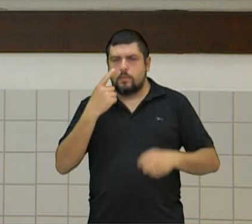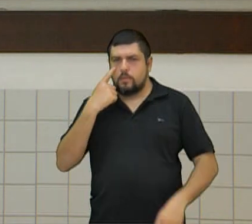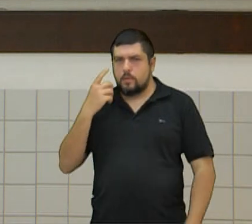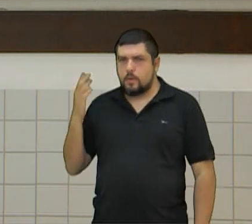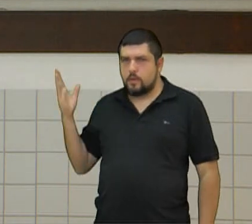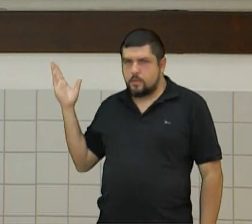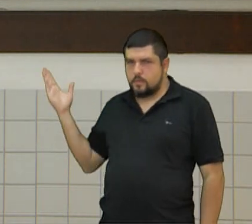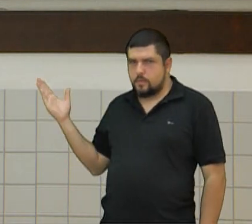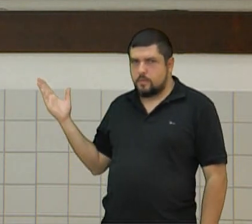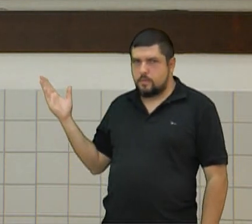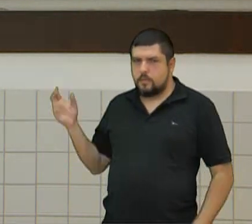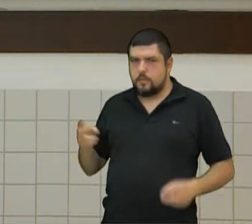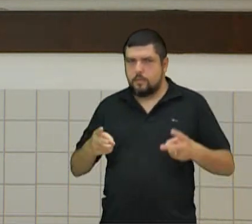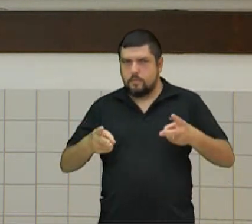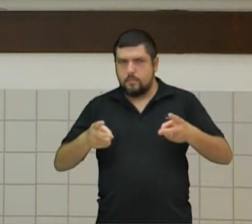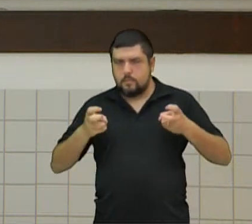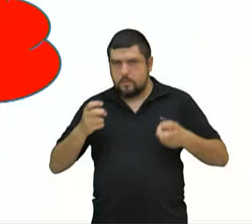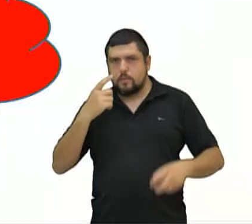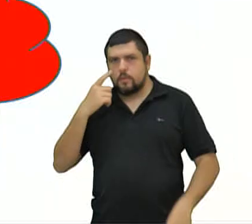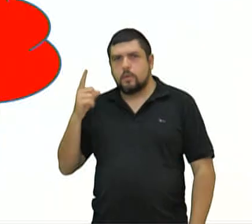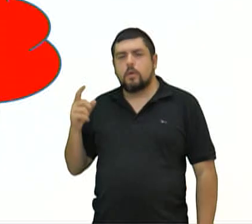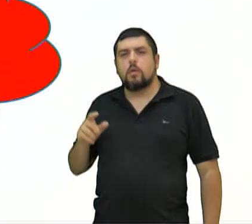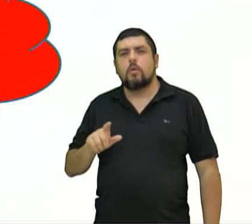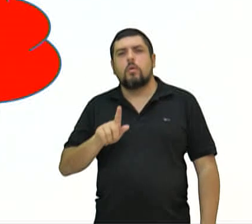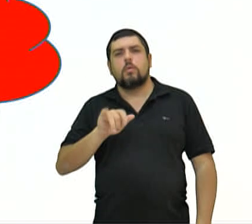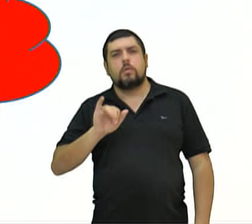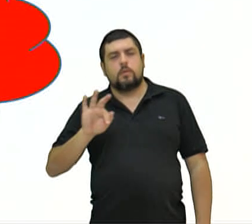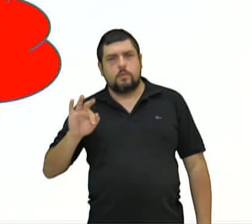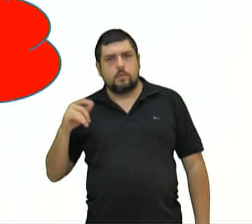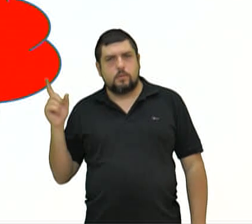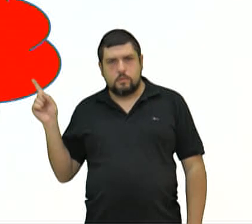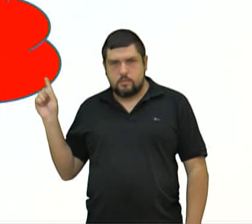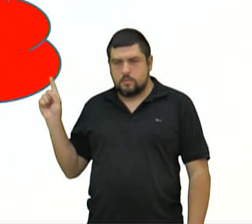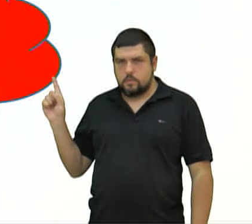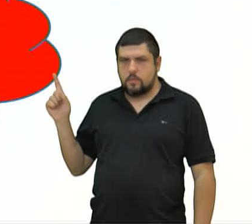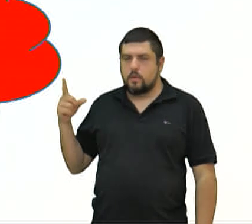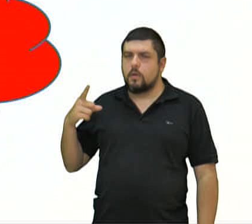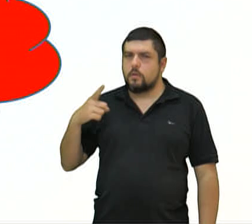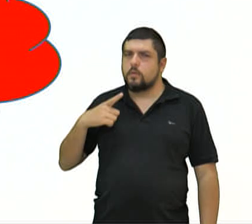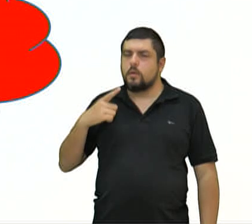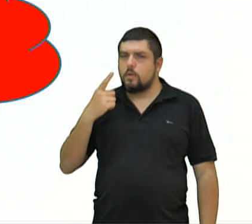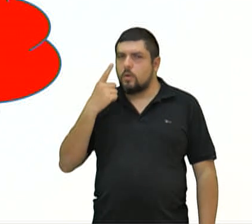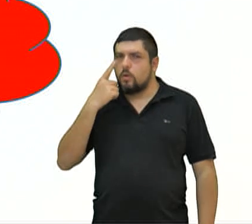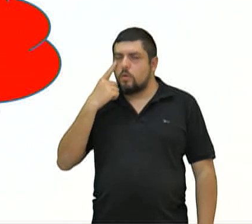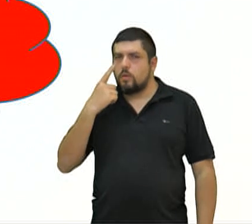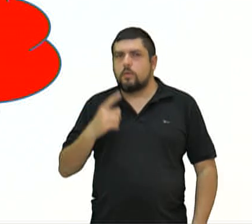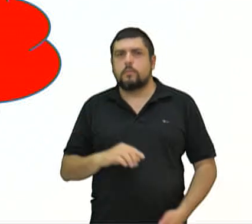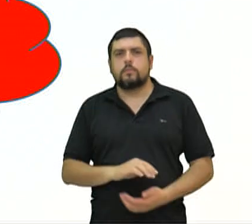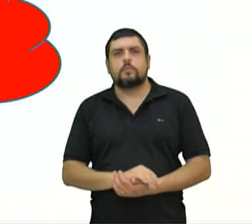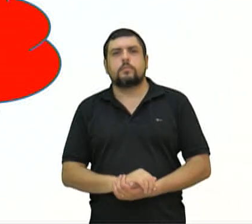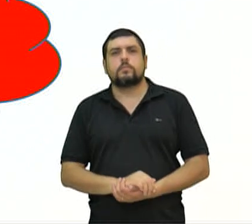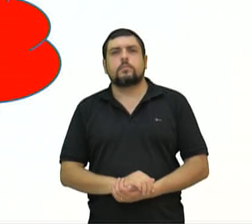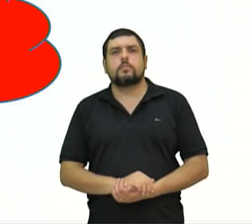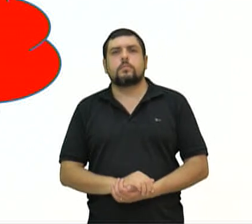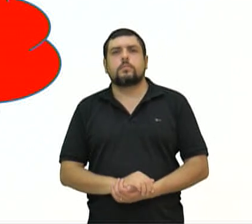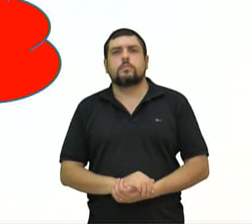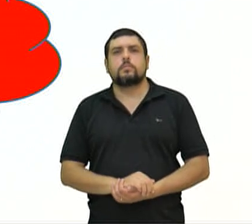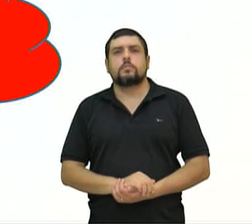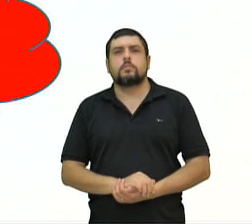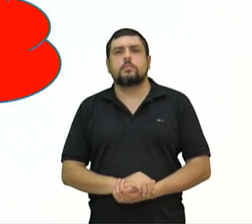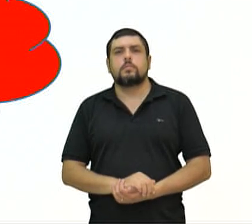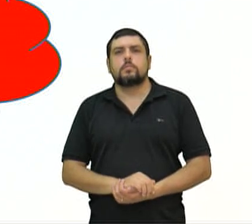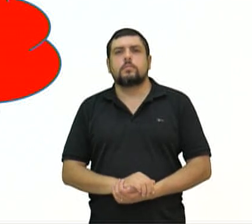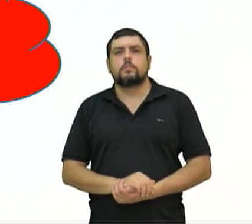ó, eu tenho uma jogadinha. Quer ver? Olha ali, ó. Aqui eu estou, por exemplo, levantando